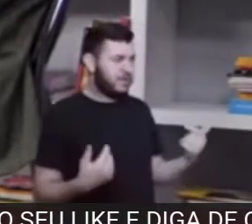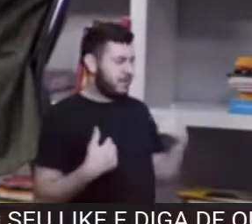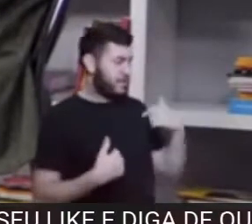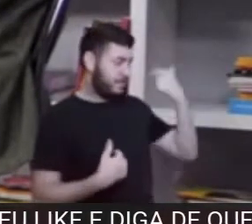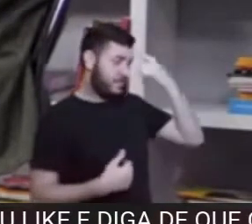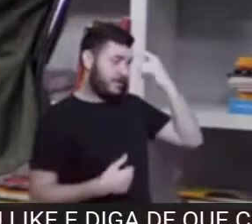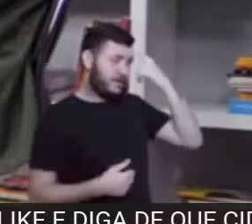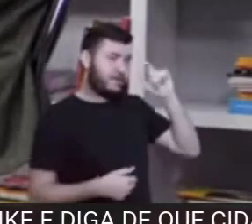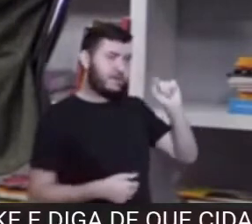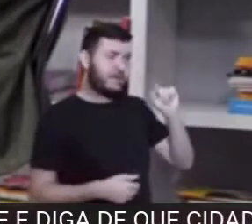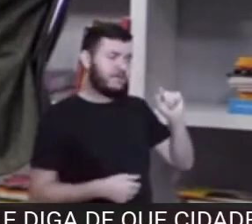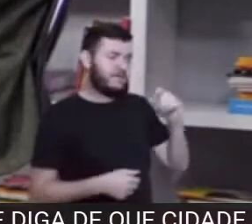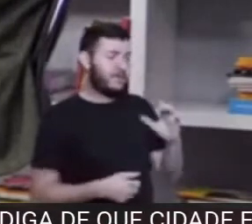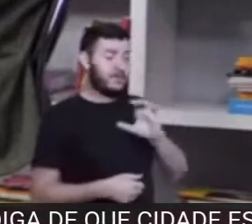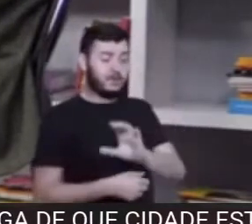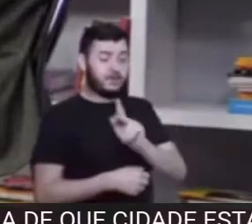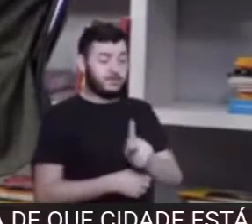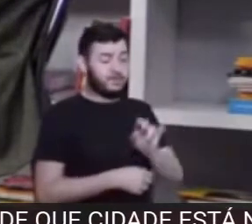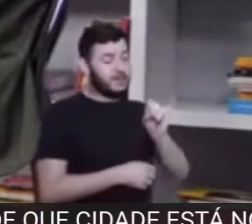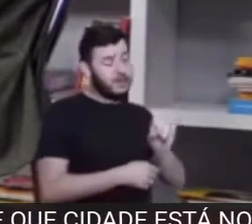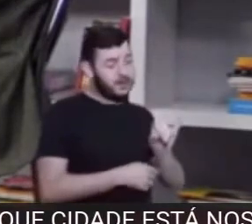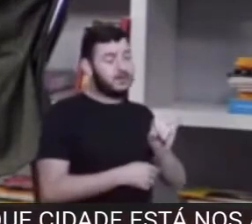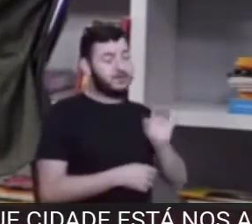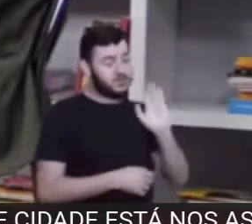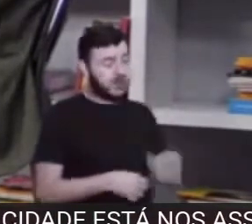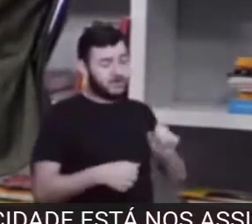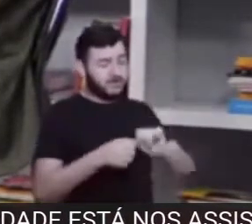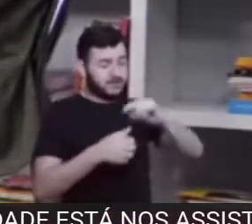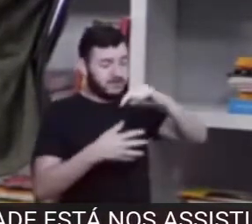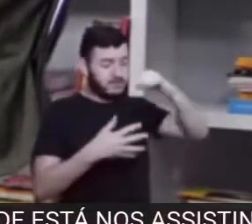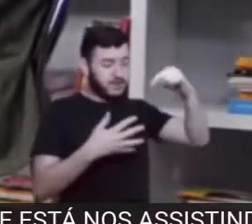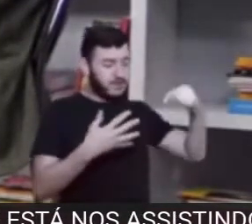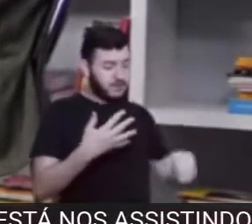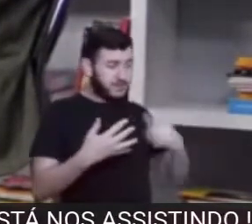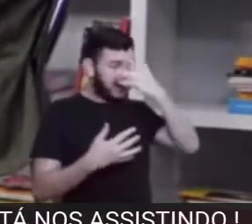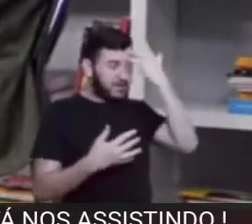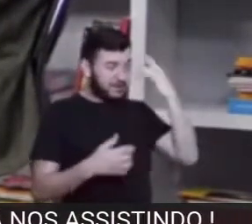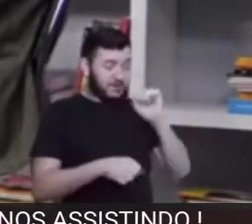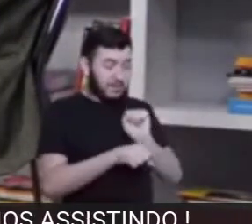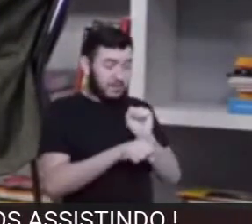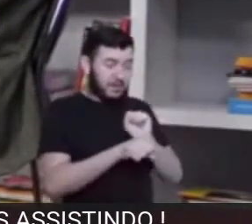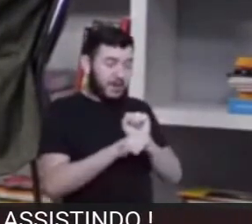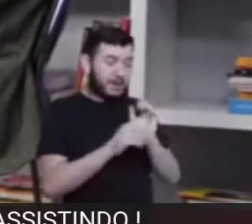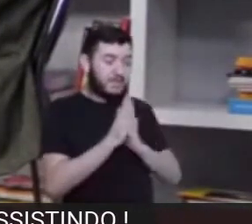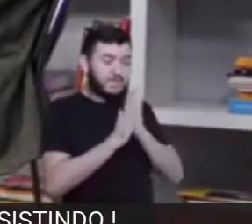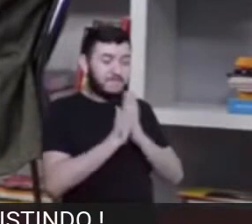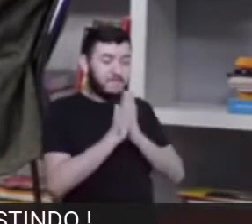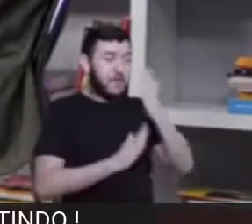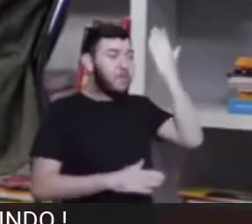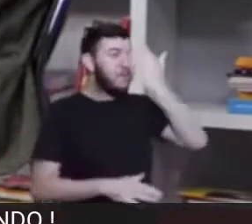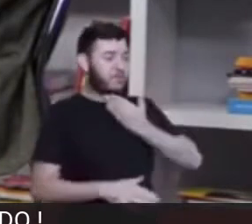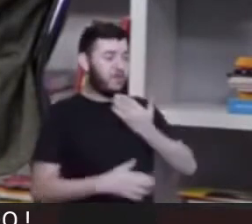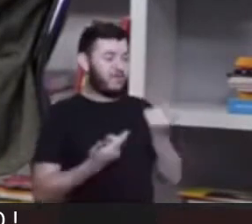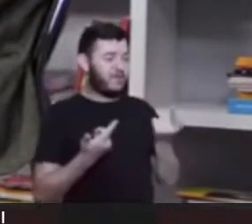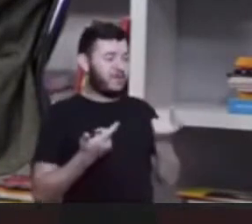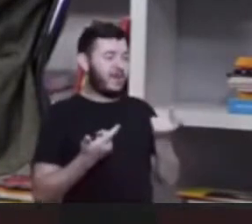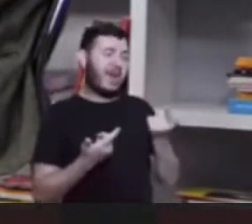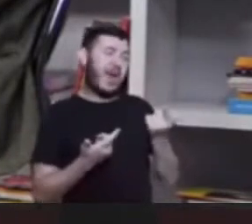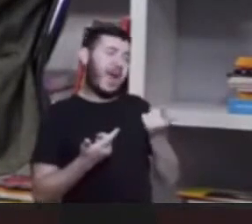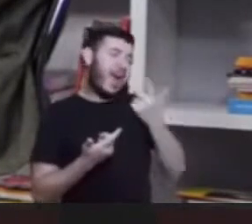que às vezes podem nem existir. Mas eu acho que agora a CPI está tomando uma atitude correta, que é